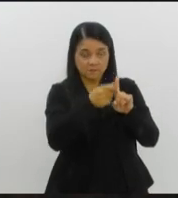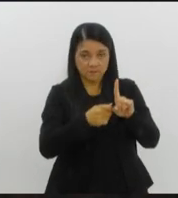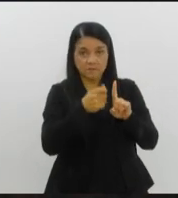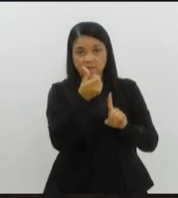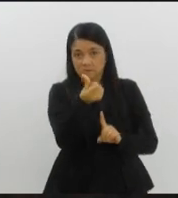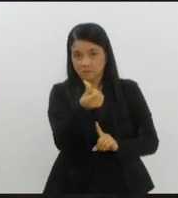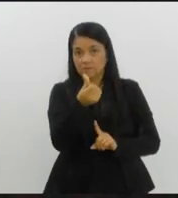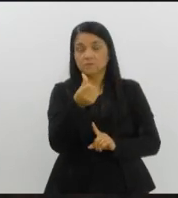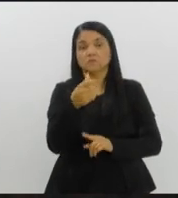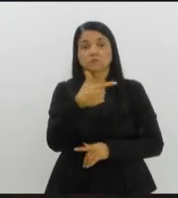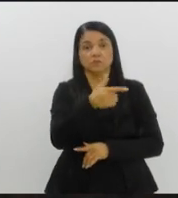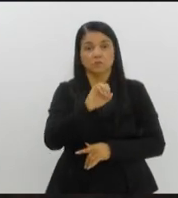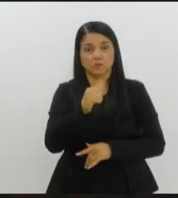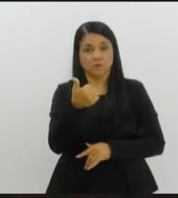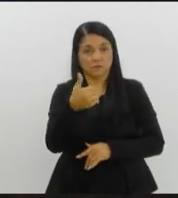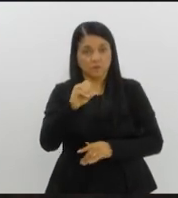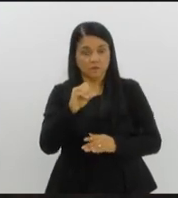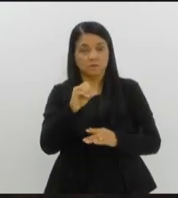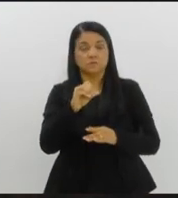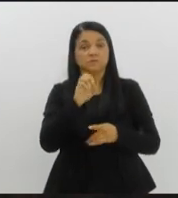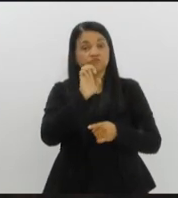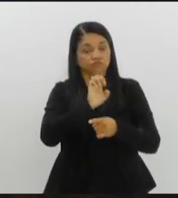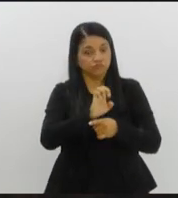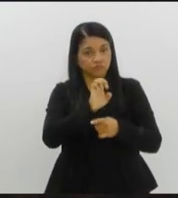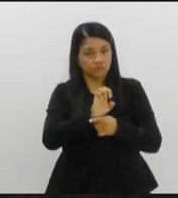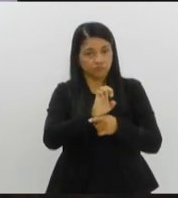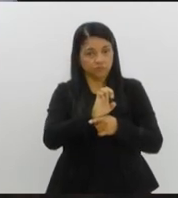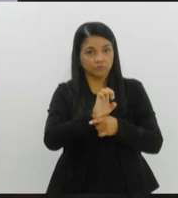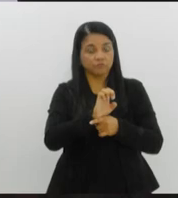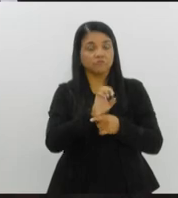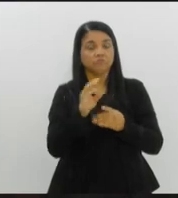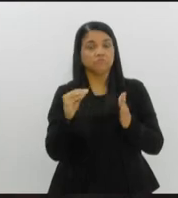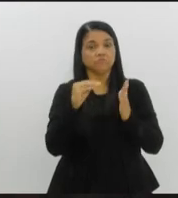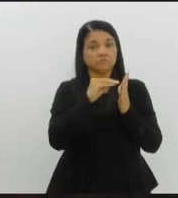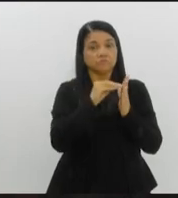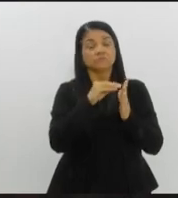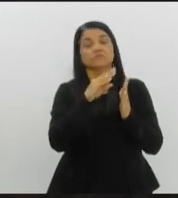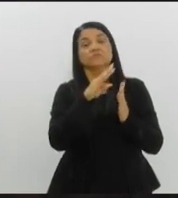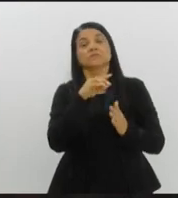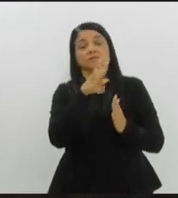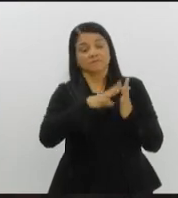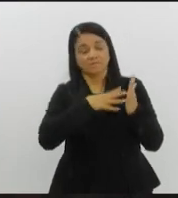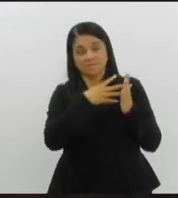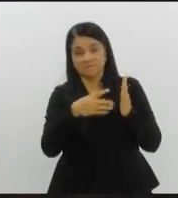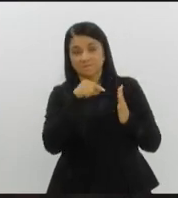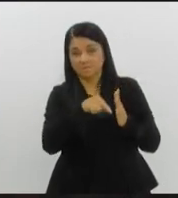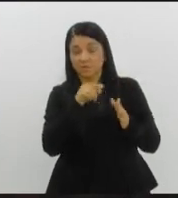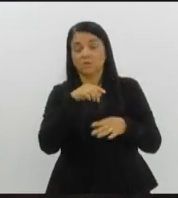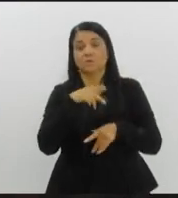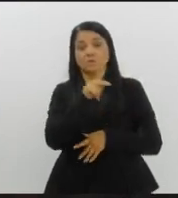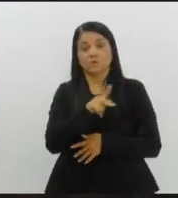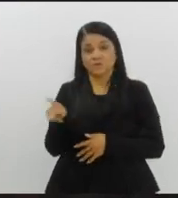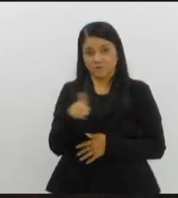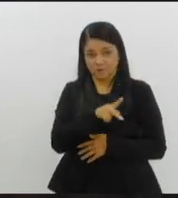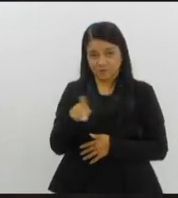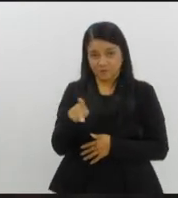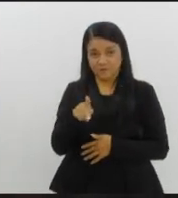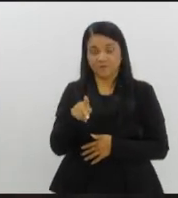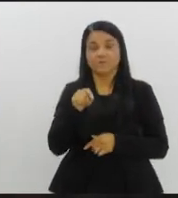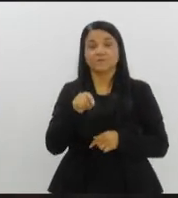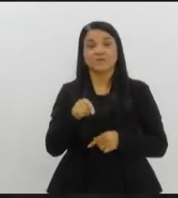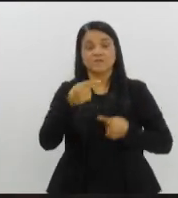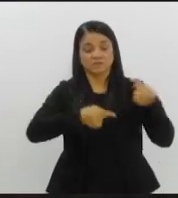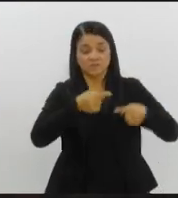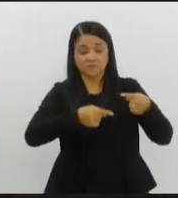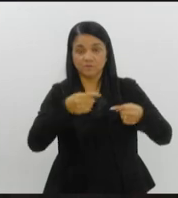2010, instituindo no âmbito do Estado do Rio de Janeiro o Dia do Magistério na forma que menciona. Em discussão,